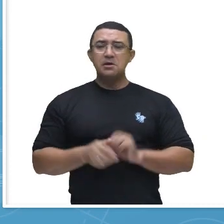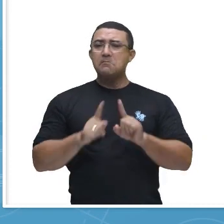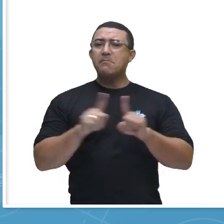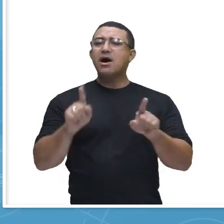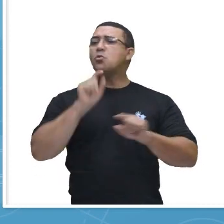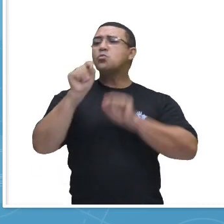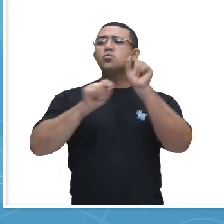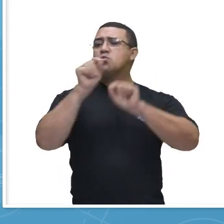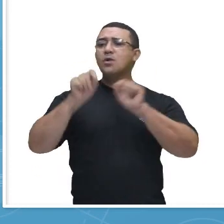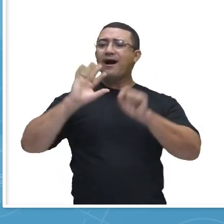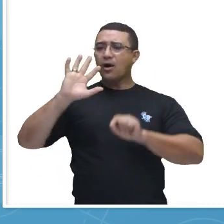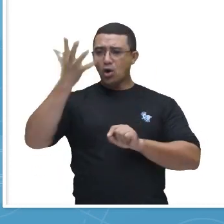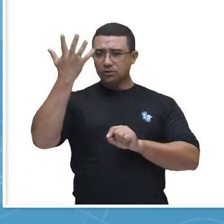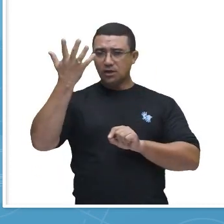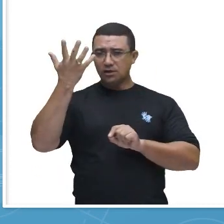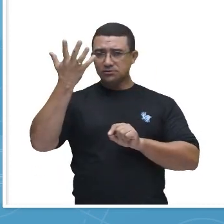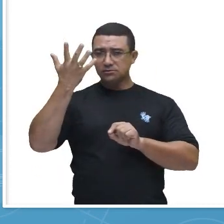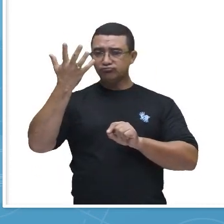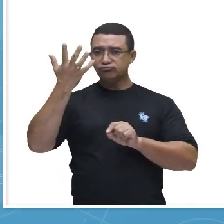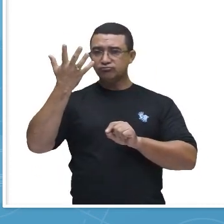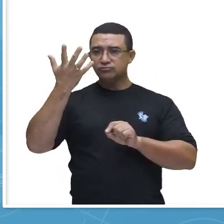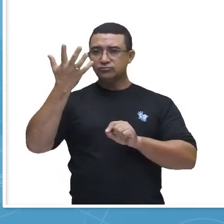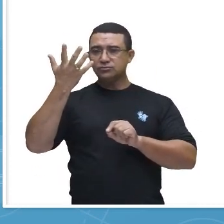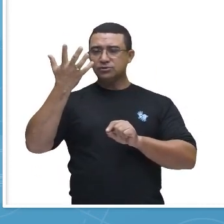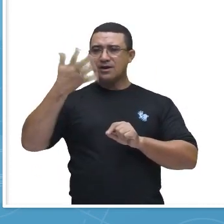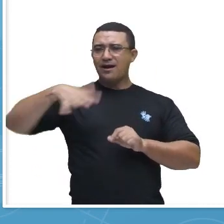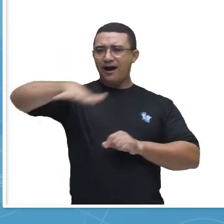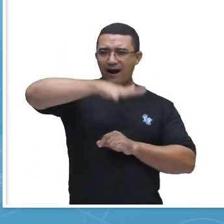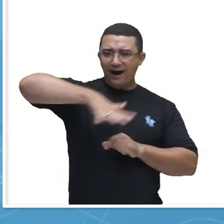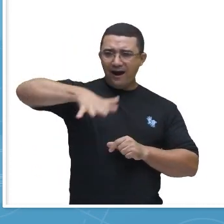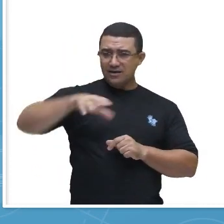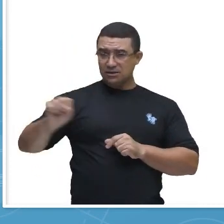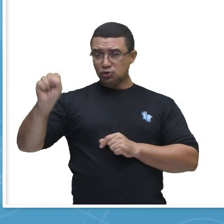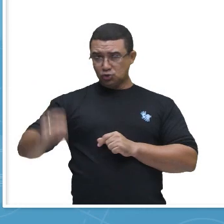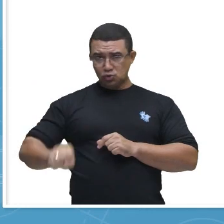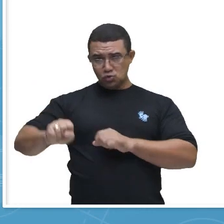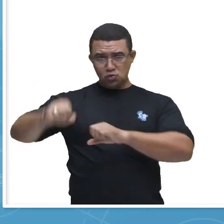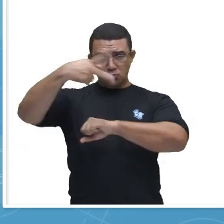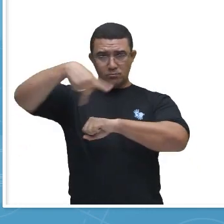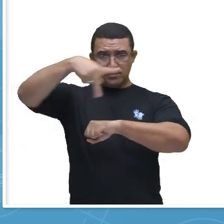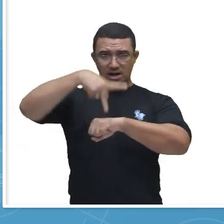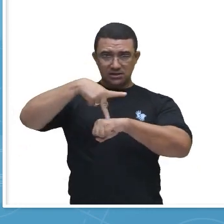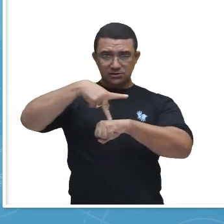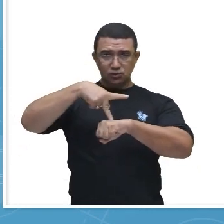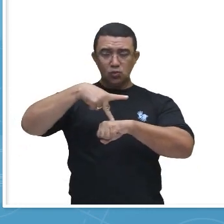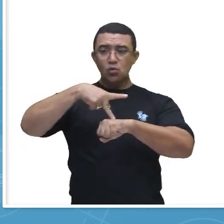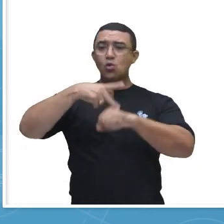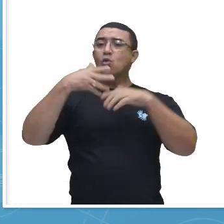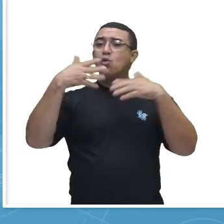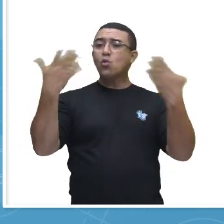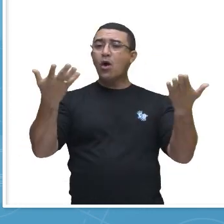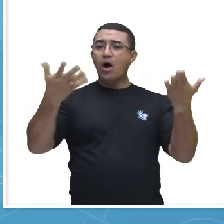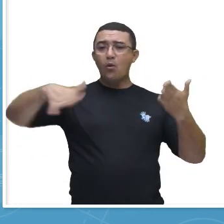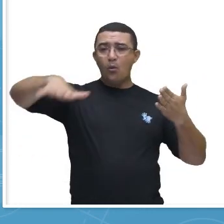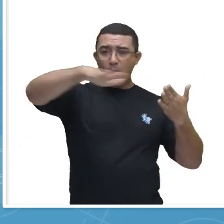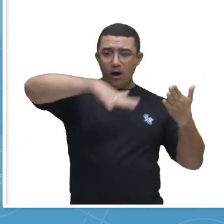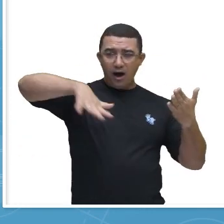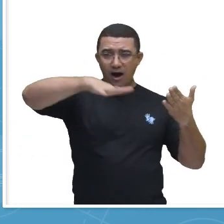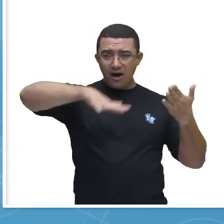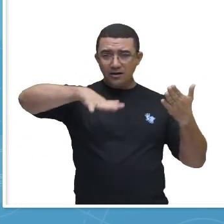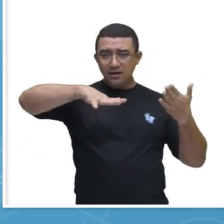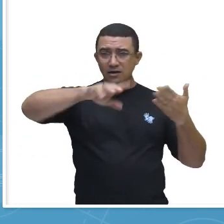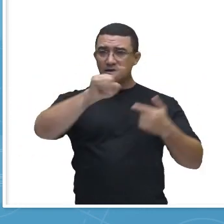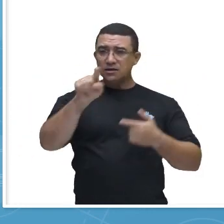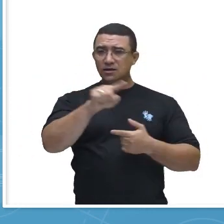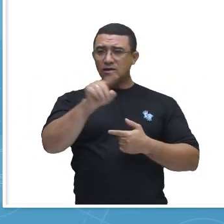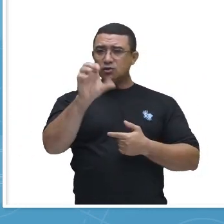acontece? Olha só, na porção sul do nosso país, ele está em que zona? Ele está na zona